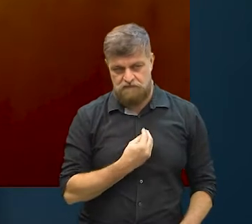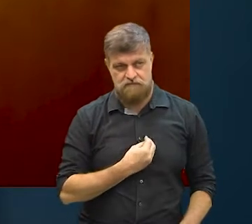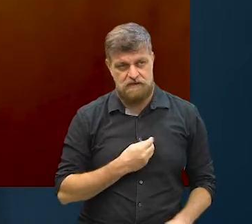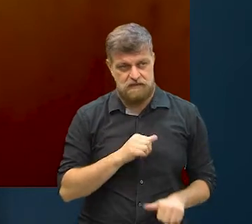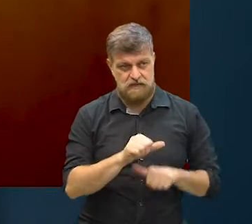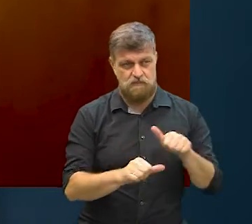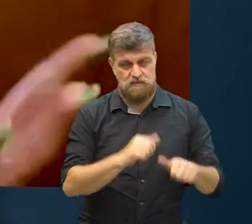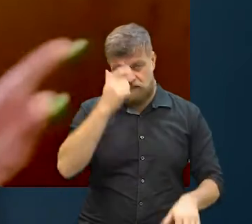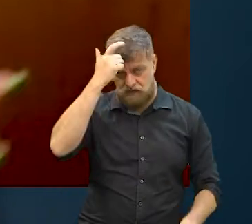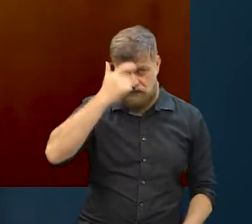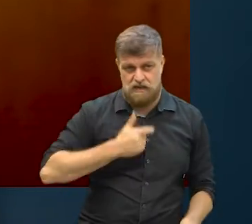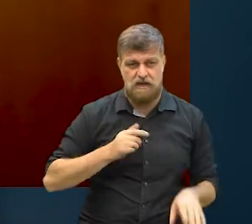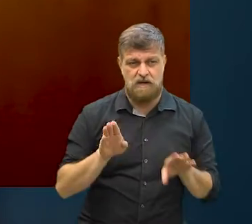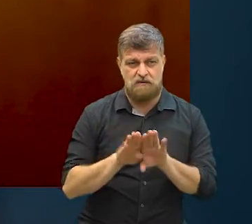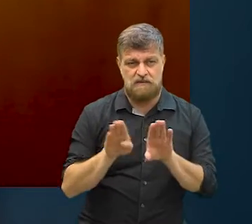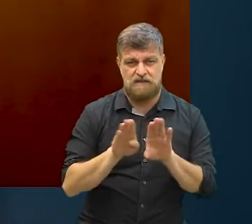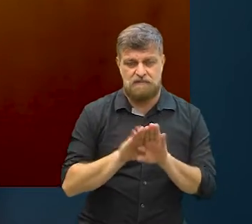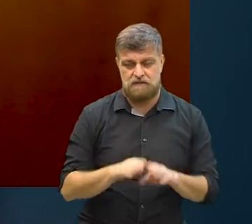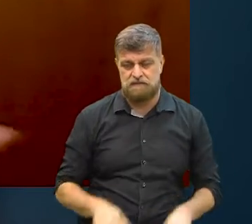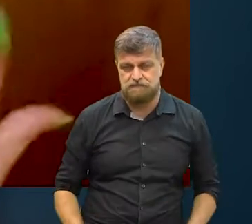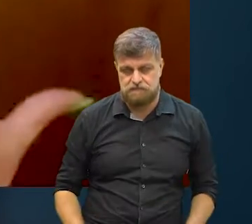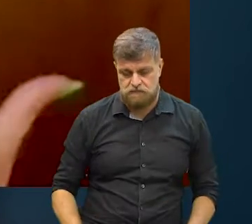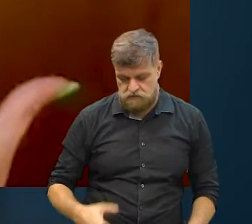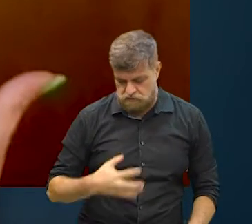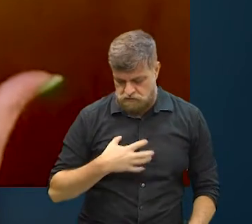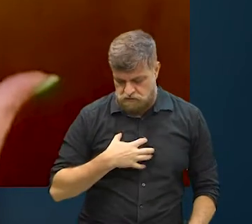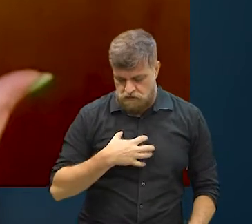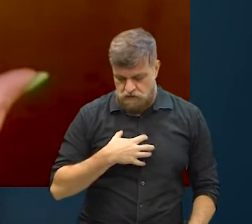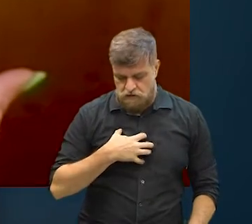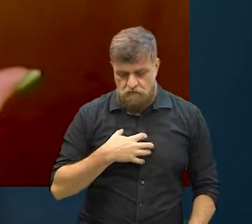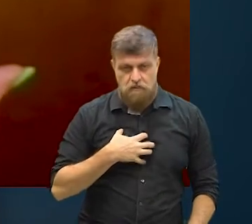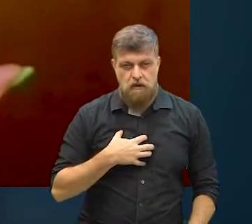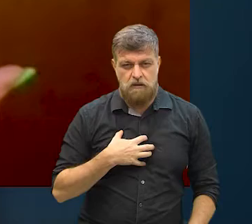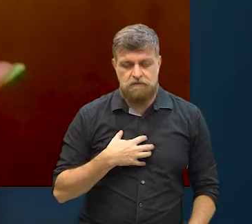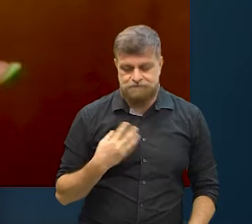né? Eu mesma mudei muito. Eu falo que a estética traz assim